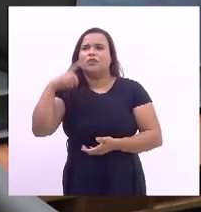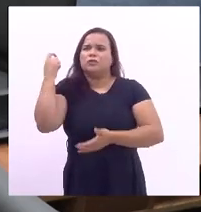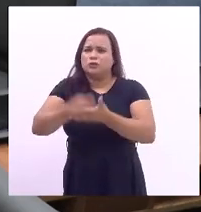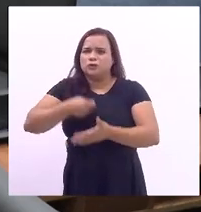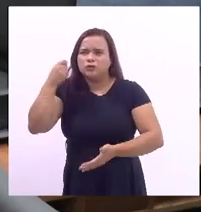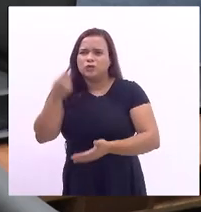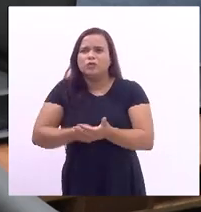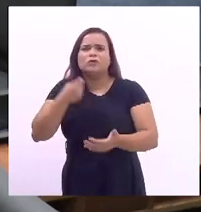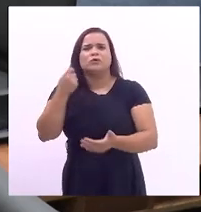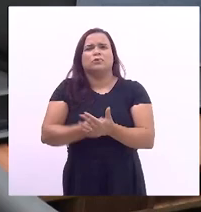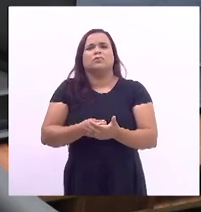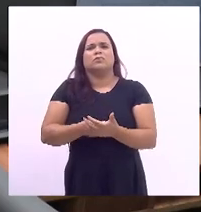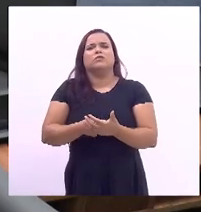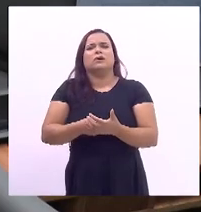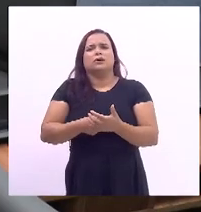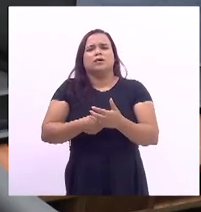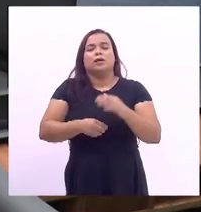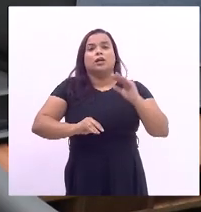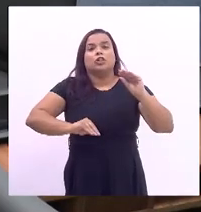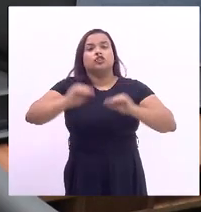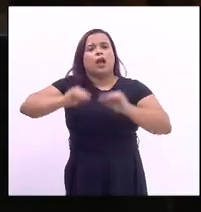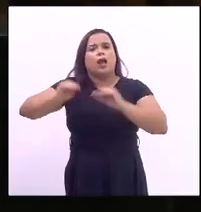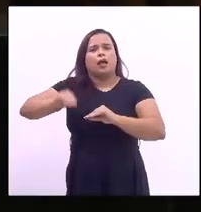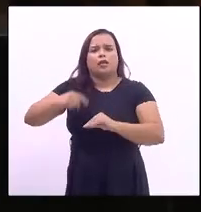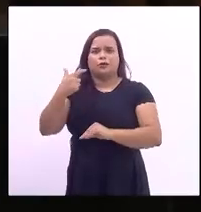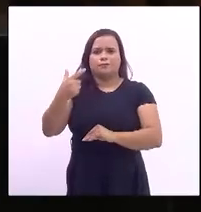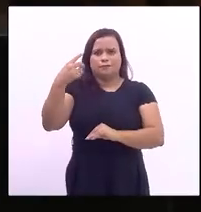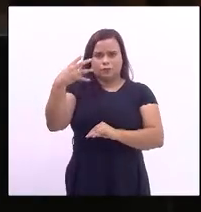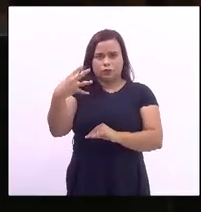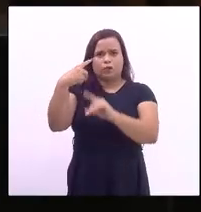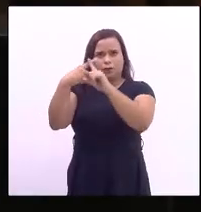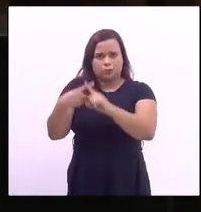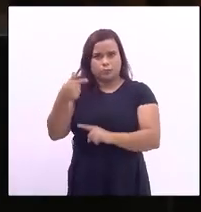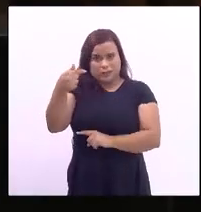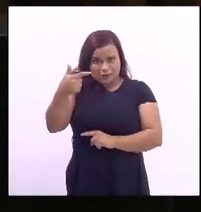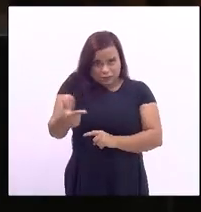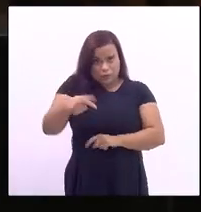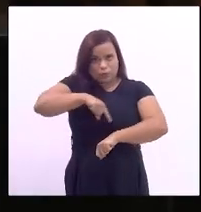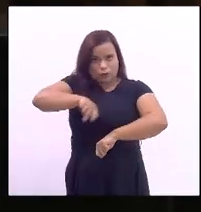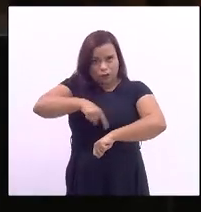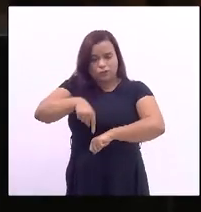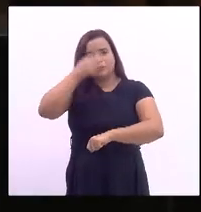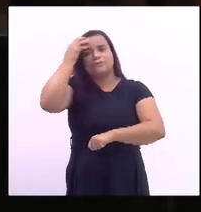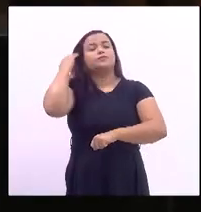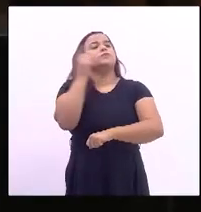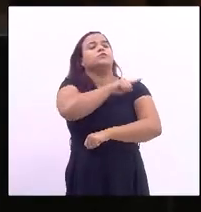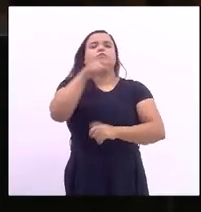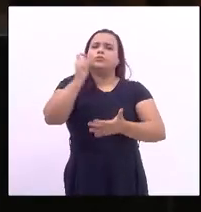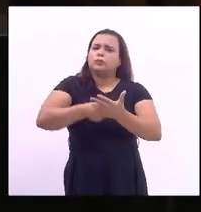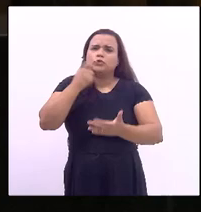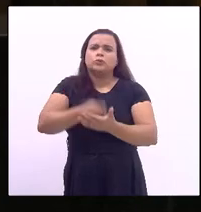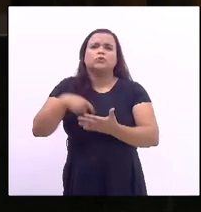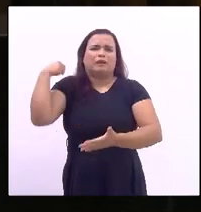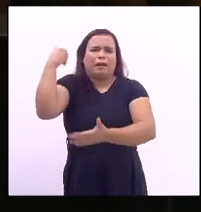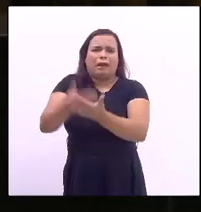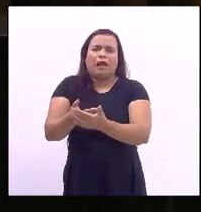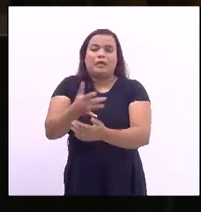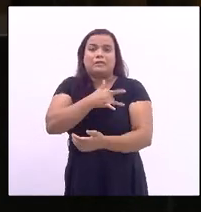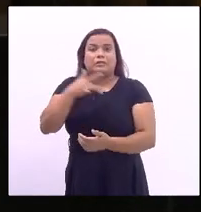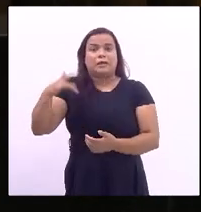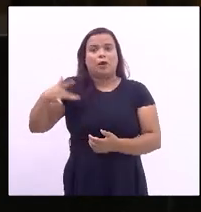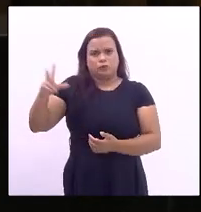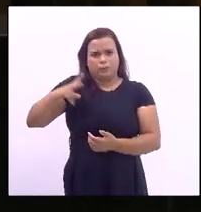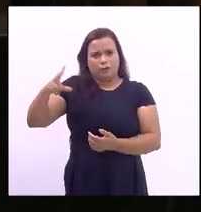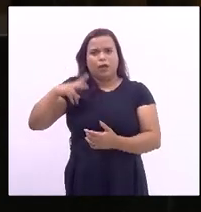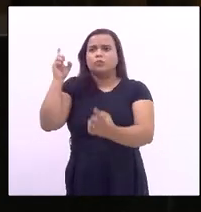estão lutando pela sua escala 24 por 72 não é de hoje que eles estão lutando por um plano de saúde